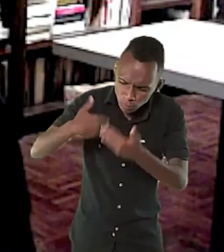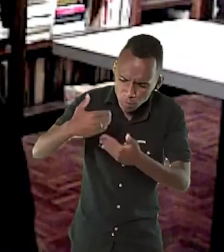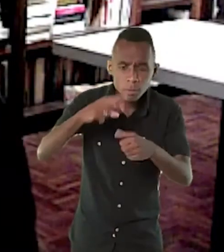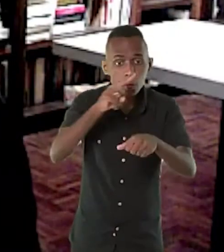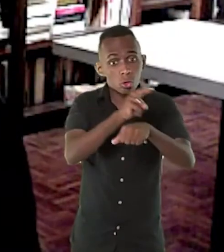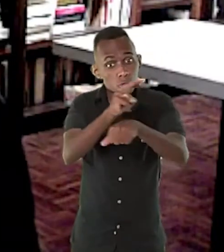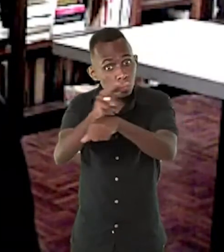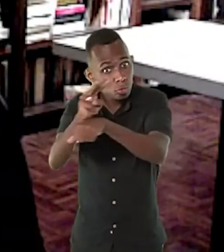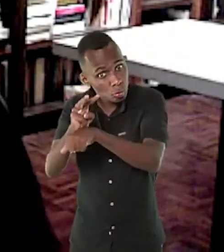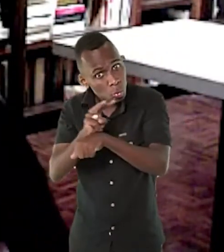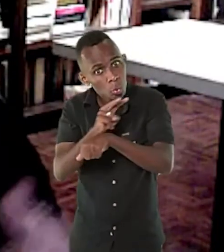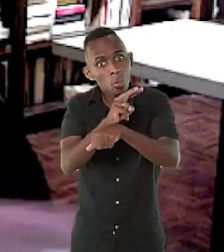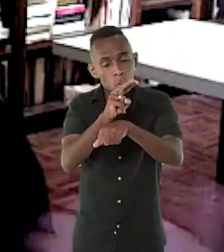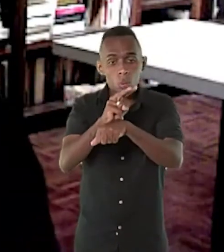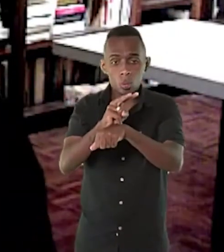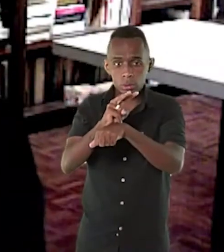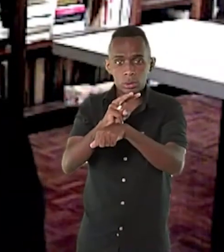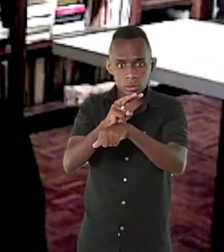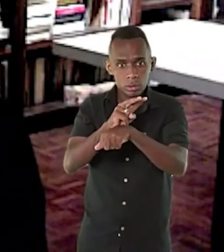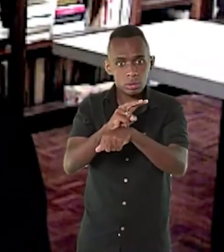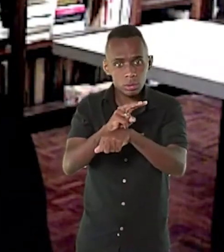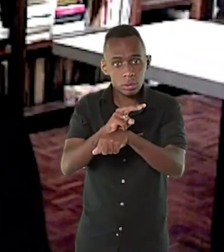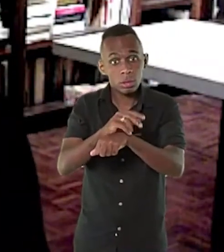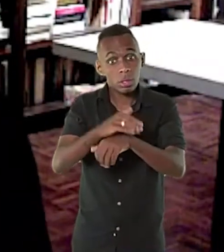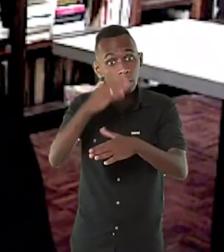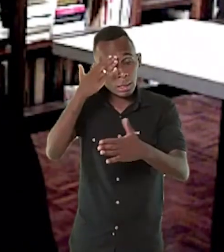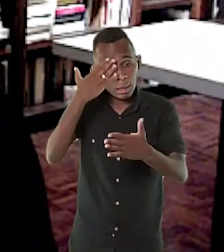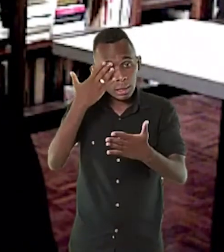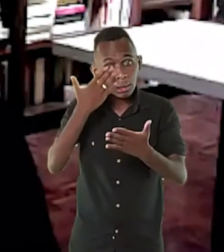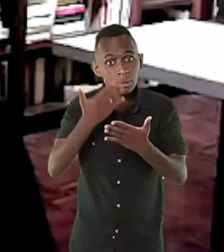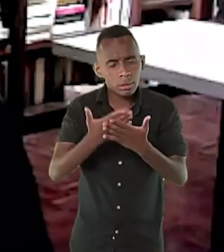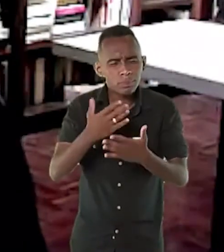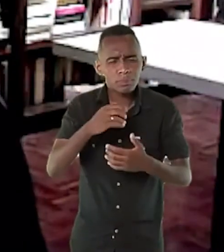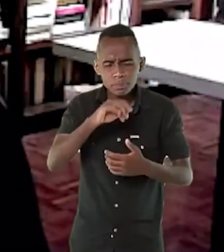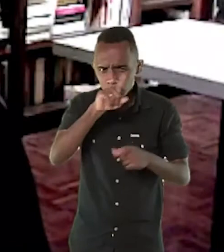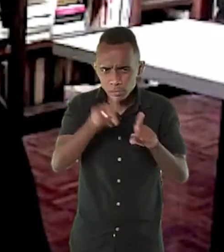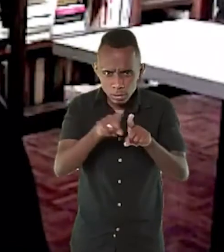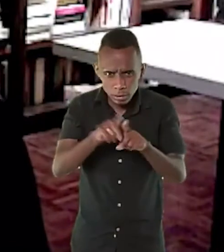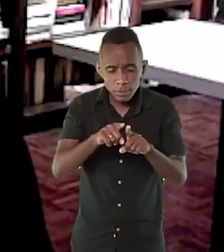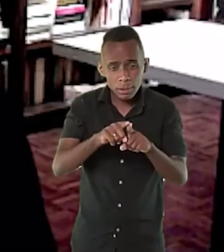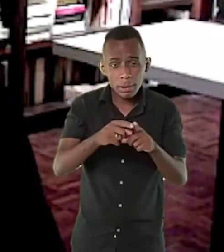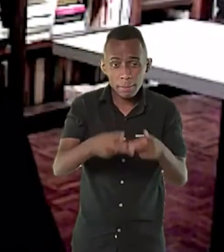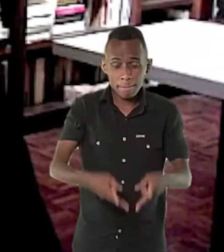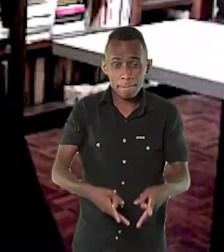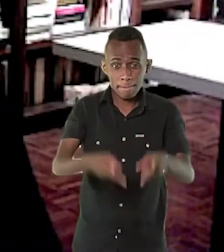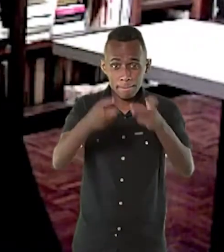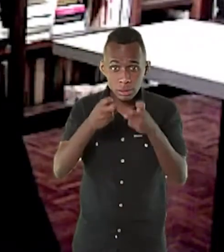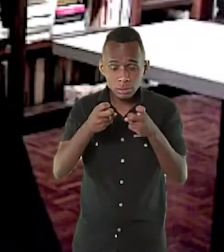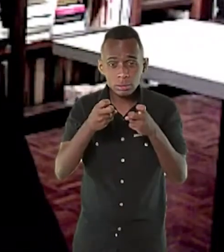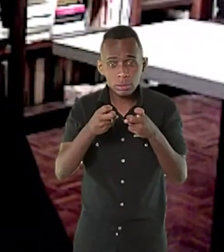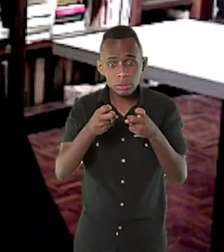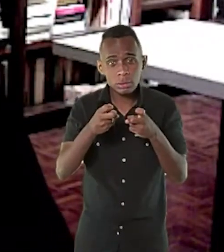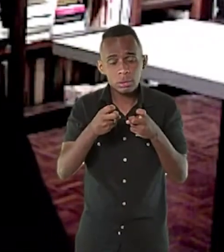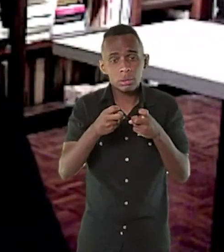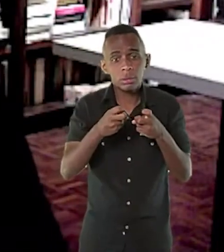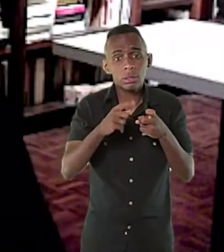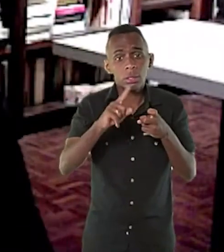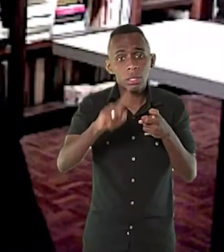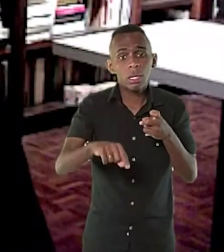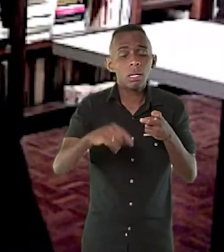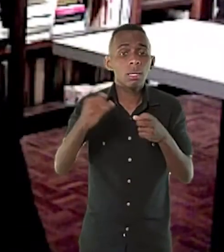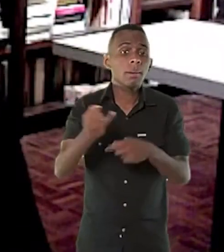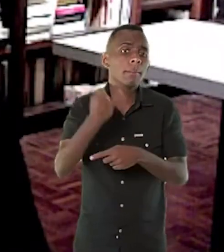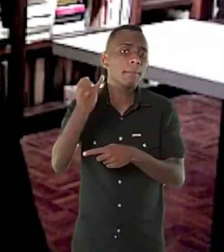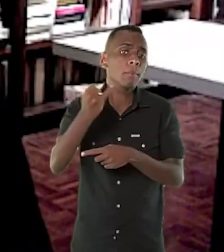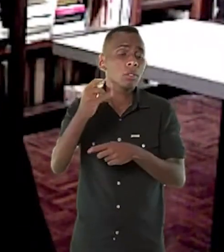vigilância absurdas, a reconhecê-los, a fazer essa filtragem que é inerente